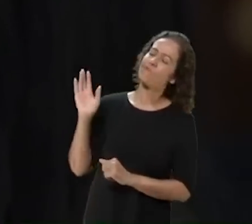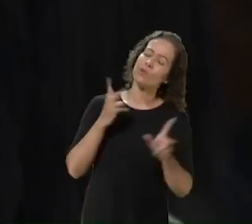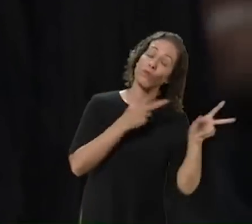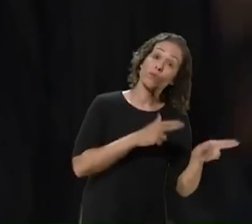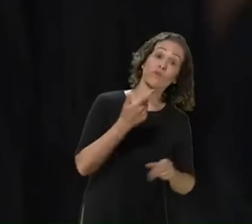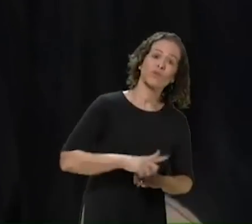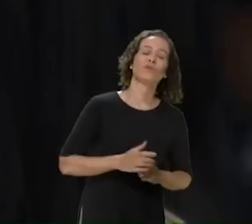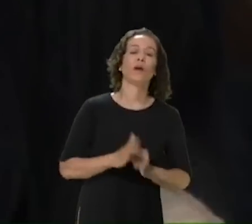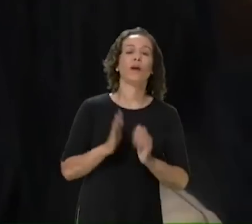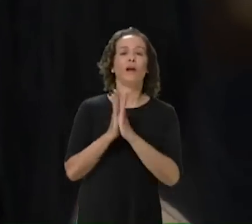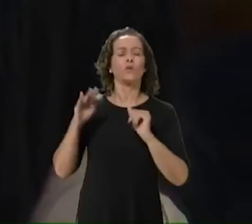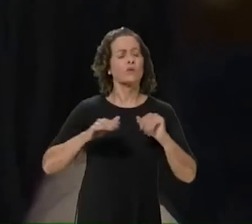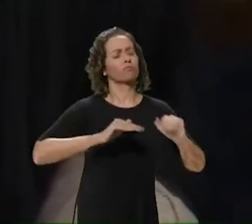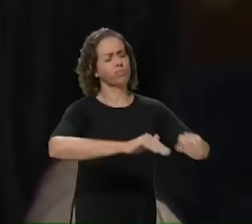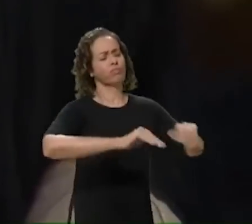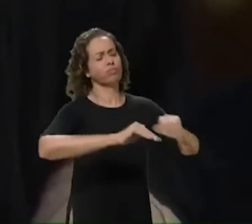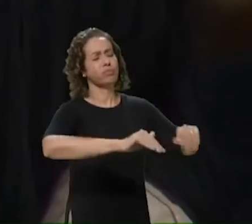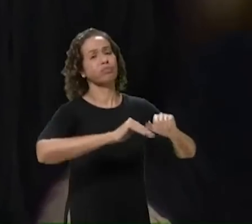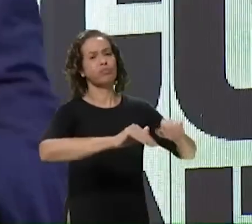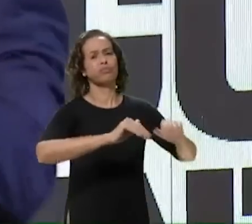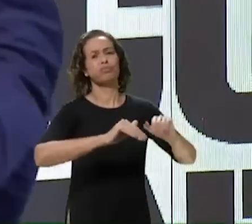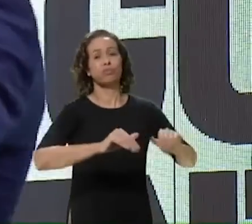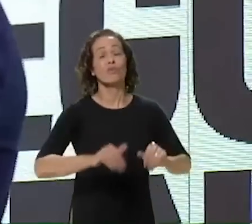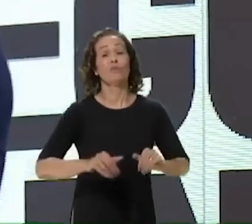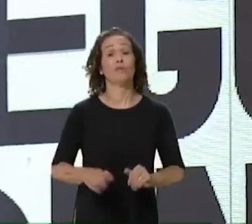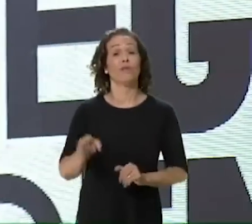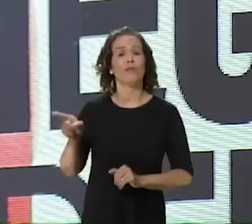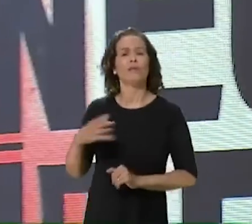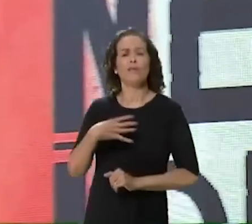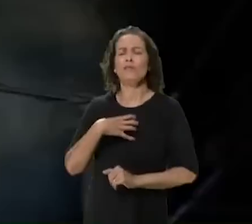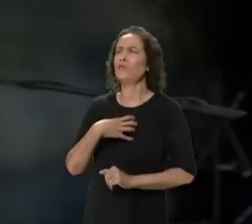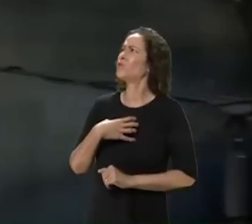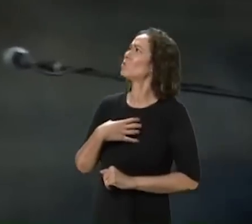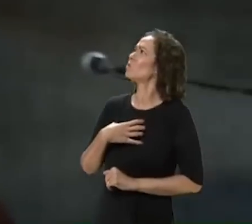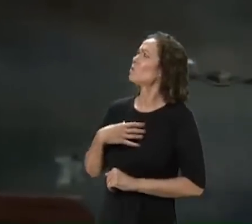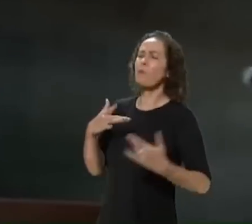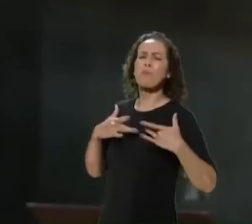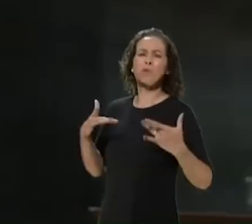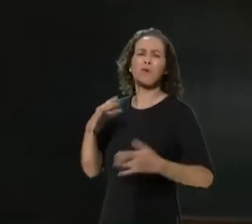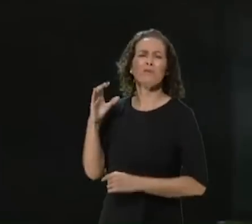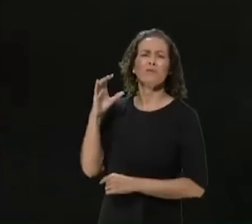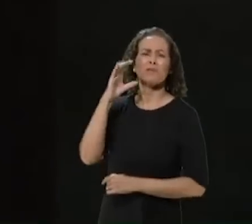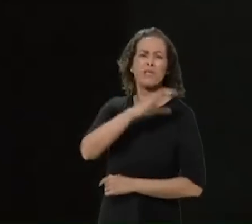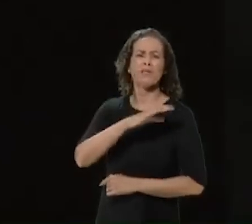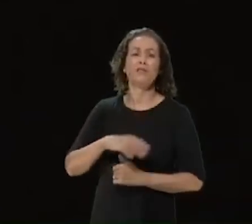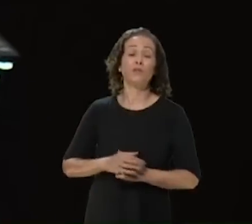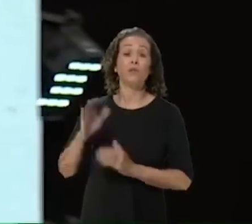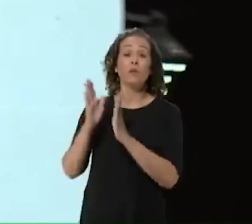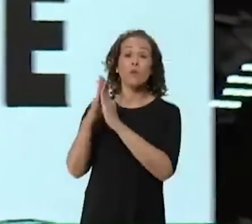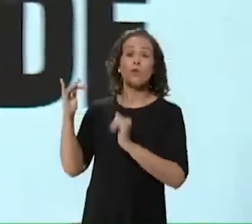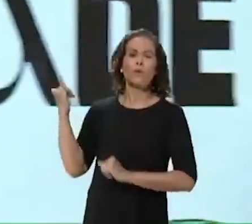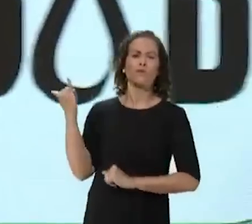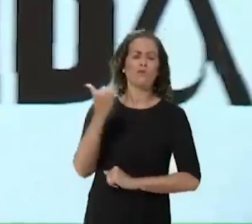Aí o anjo pegou ela de novo, sacudiu de novo, ela sentiu um toque quente. Olhou, viu aquele homem de branco do lado falando: vai na sala cuidar daquele que